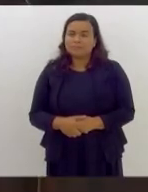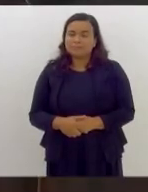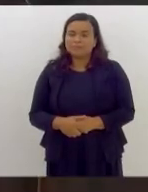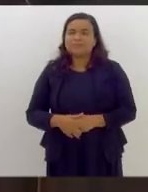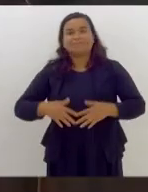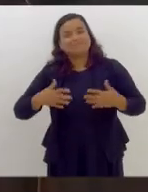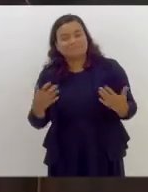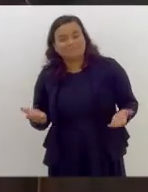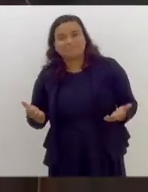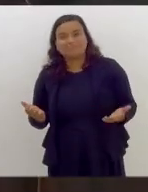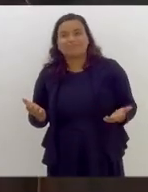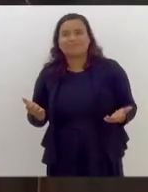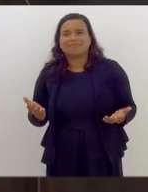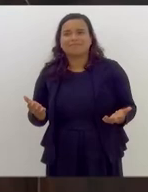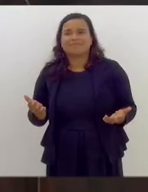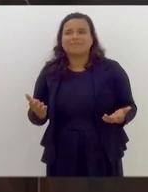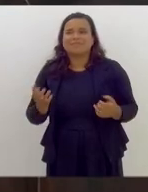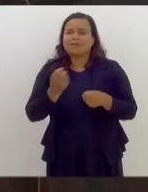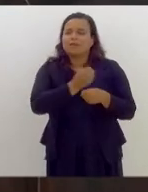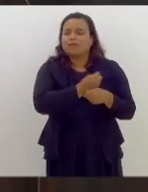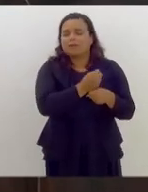Eu,